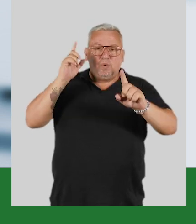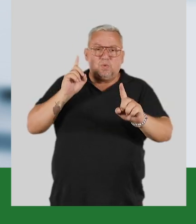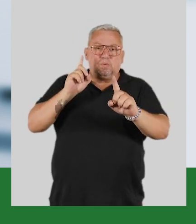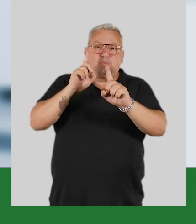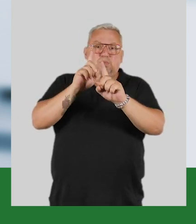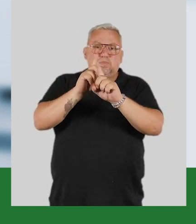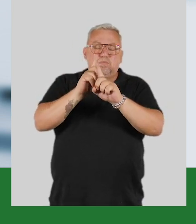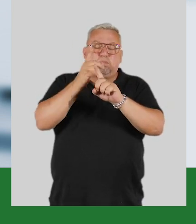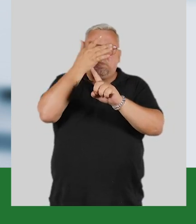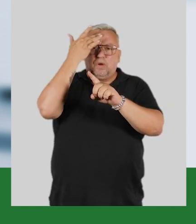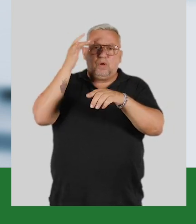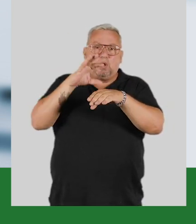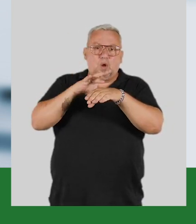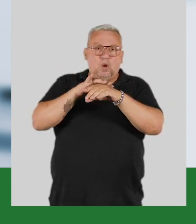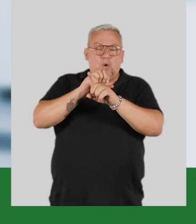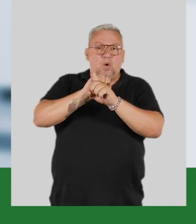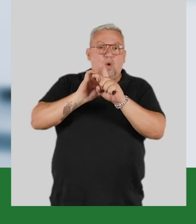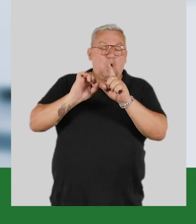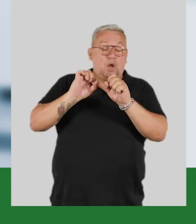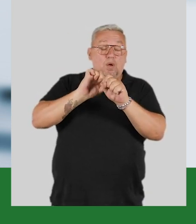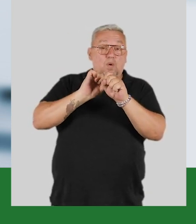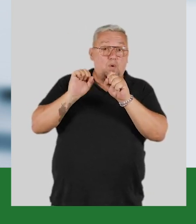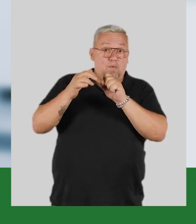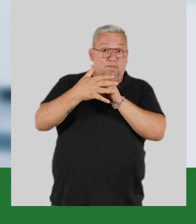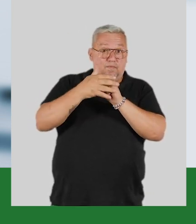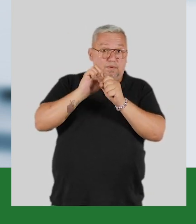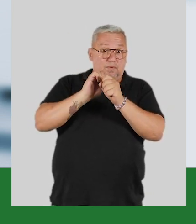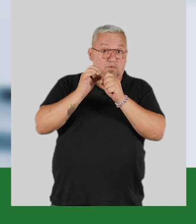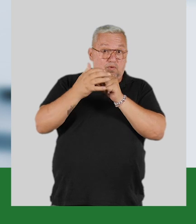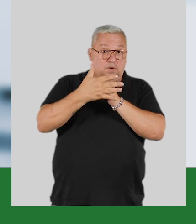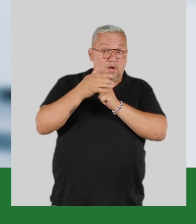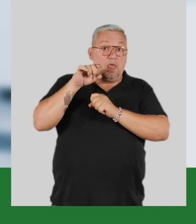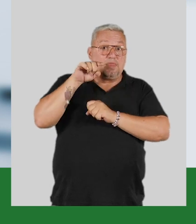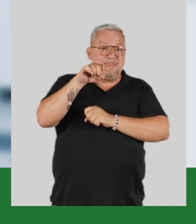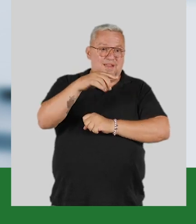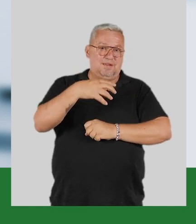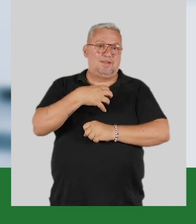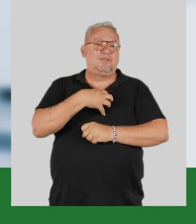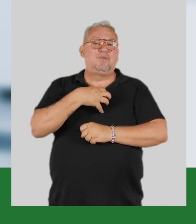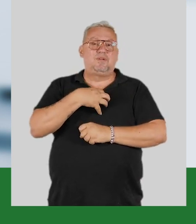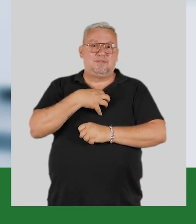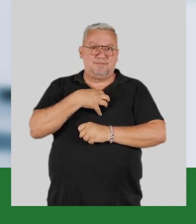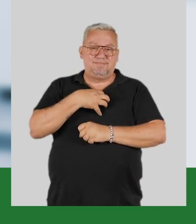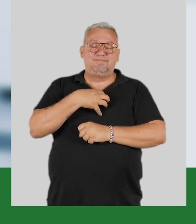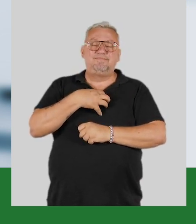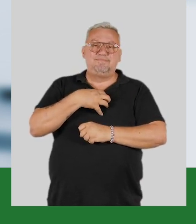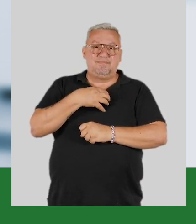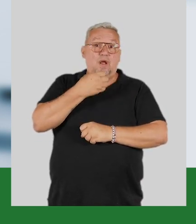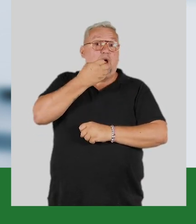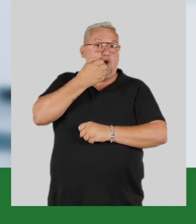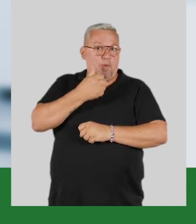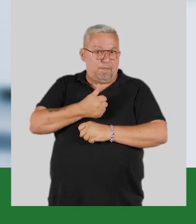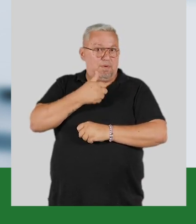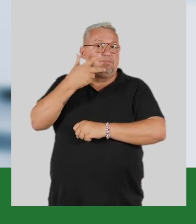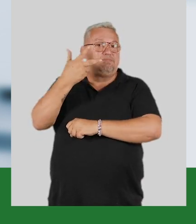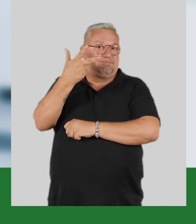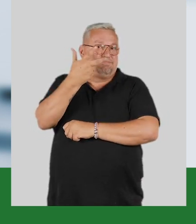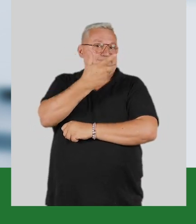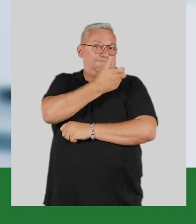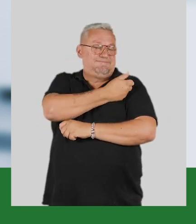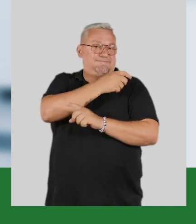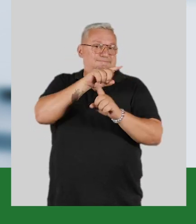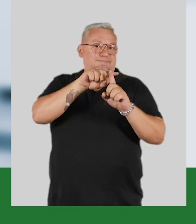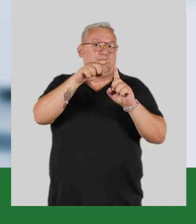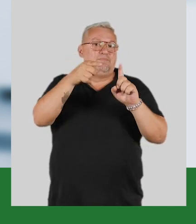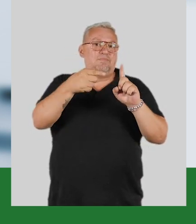atendendo pacientes com Covid-19, nesta situação, é recomendado sim vacinar essa